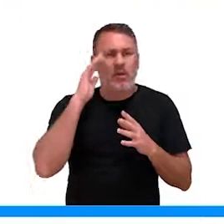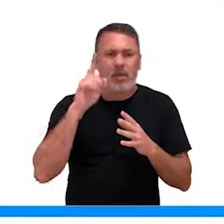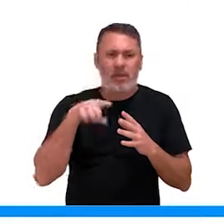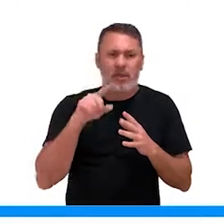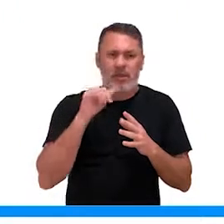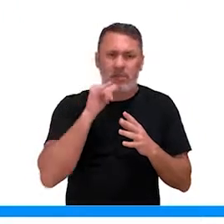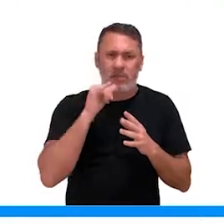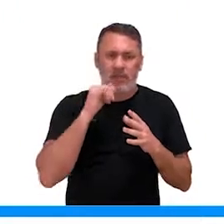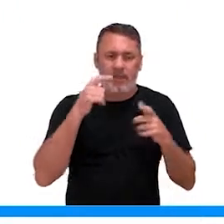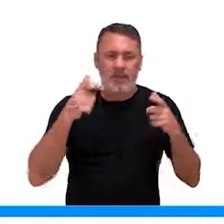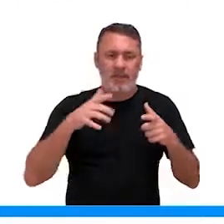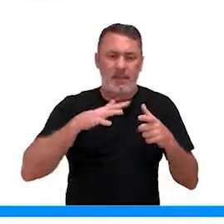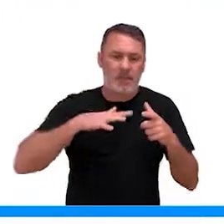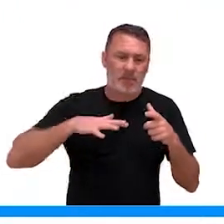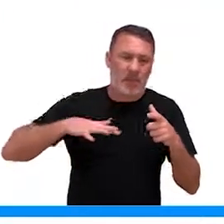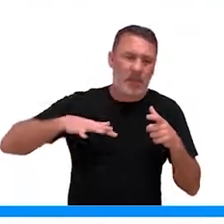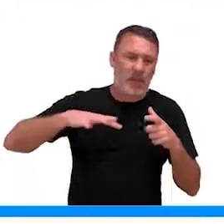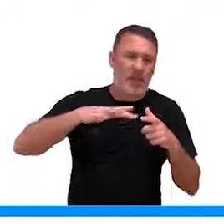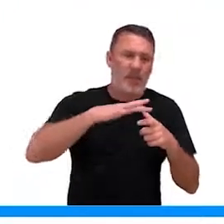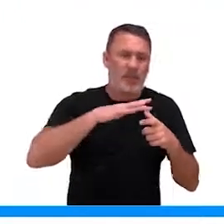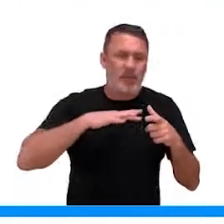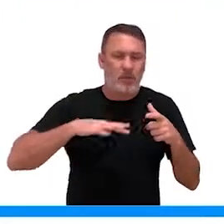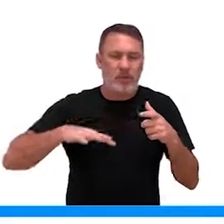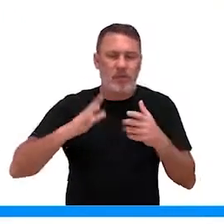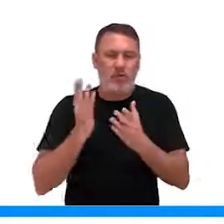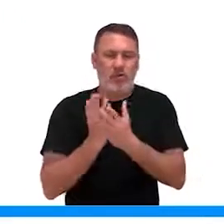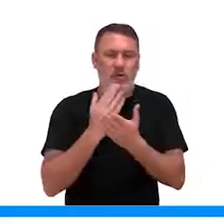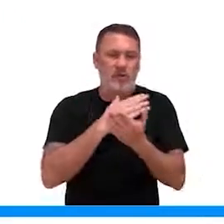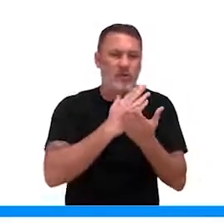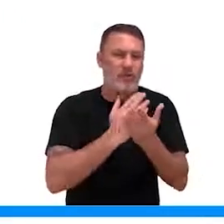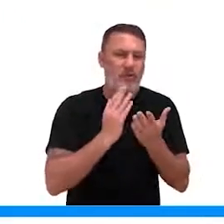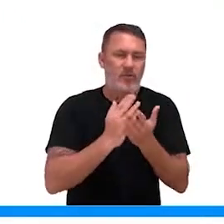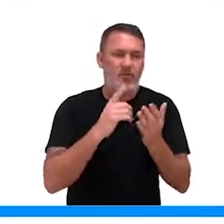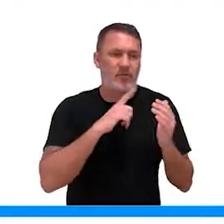o espaço de acordo com